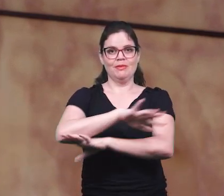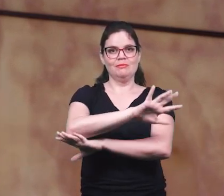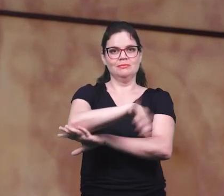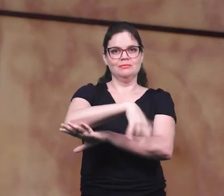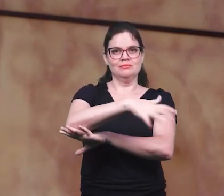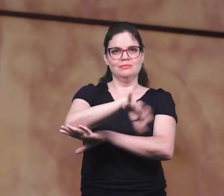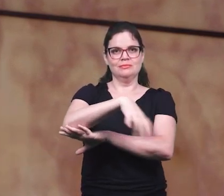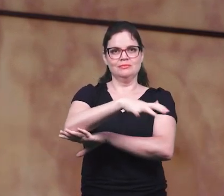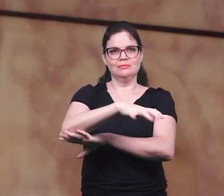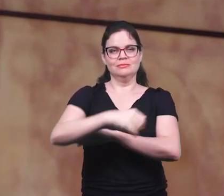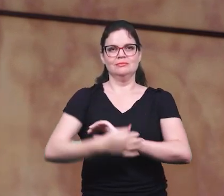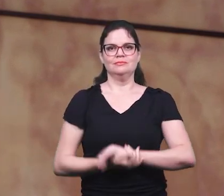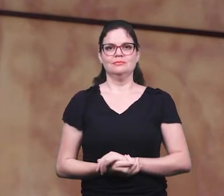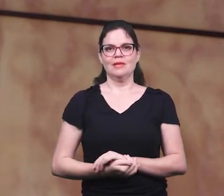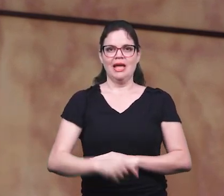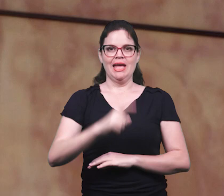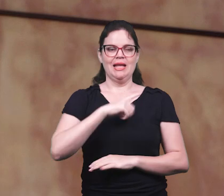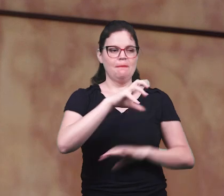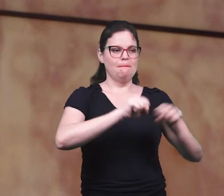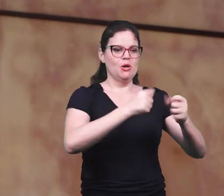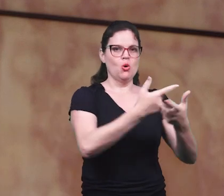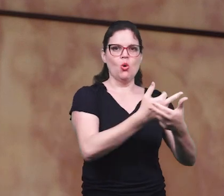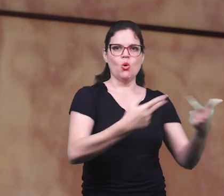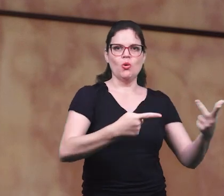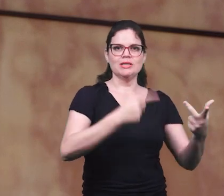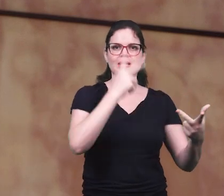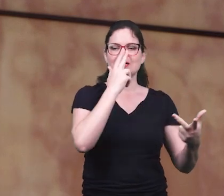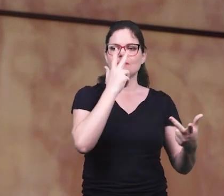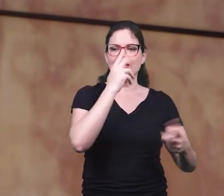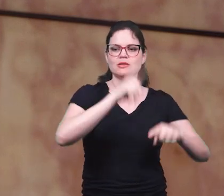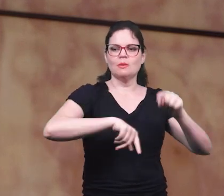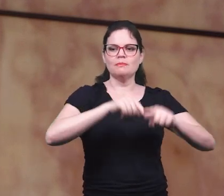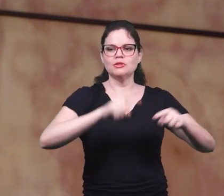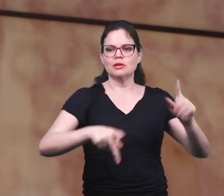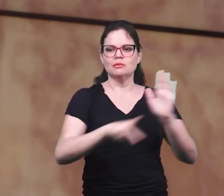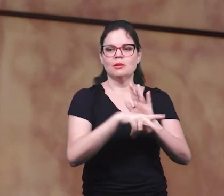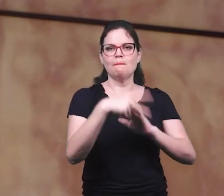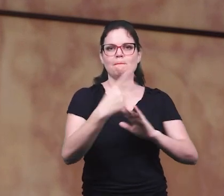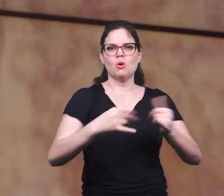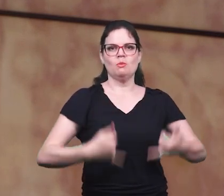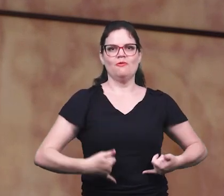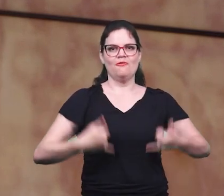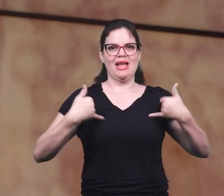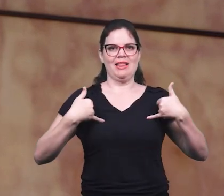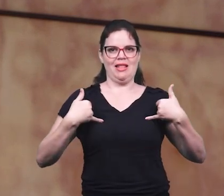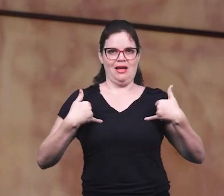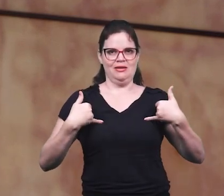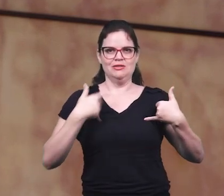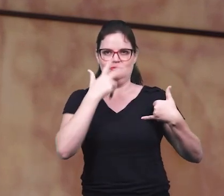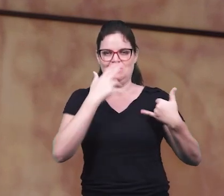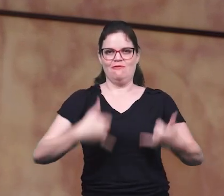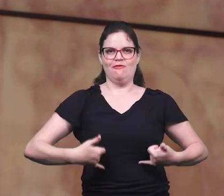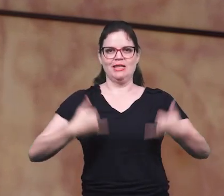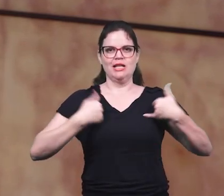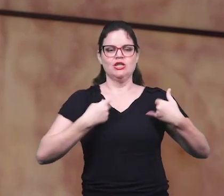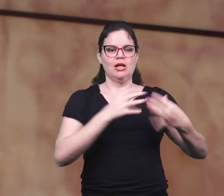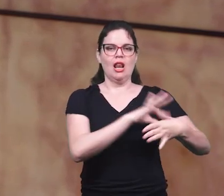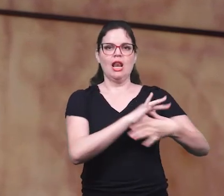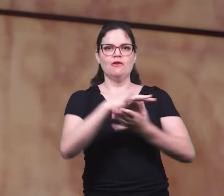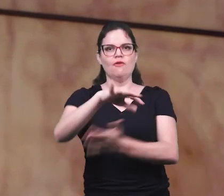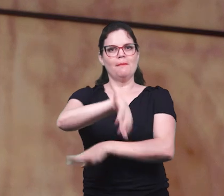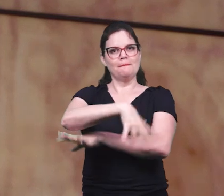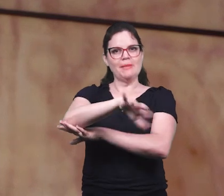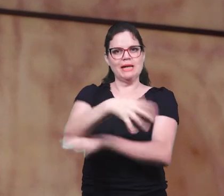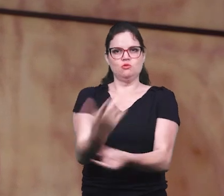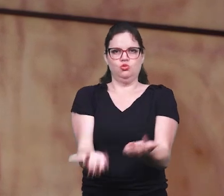pública, ele queimou vários objetos que ele considerava queima de vaidade. Por exemplo, objetos, instrumentos, ele gostava, não era muito a questão de